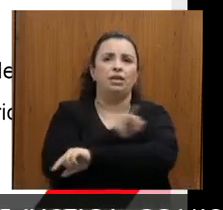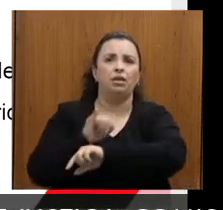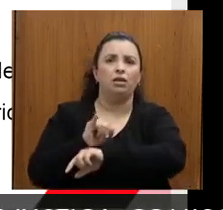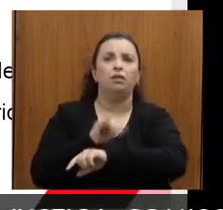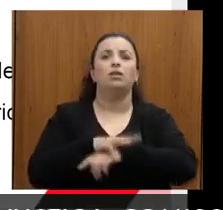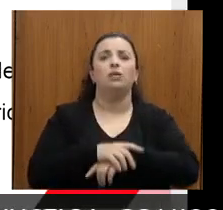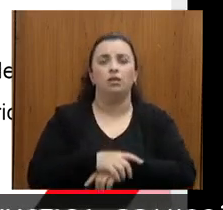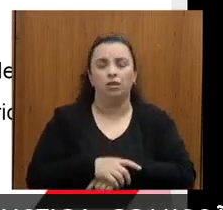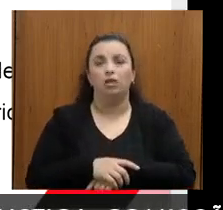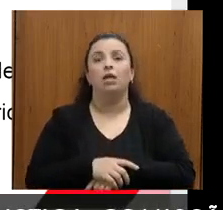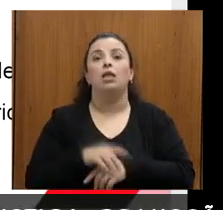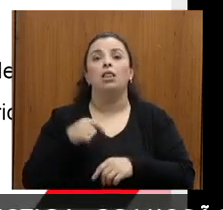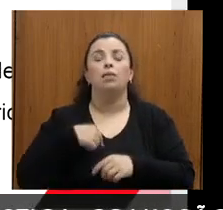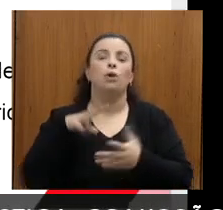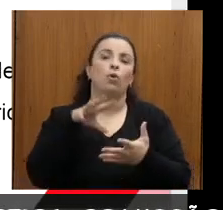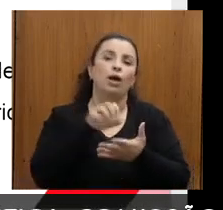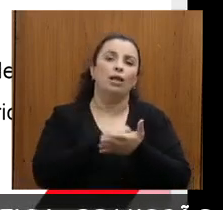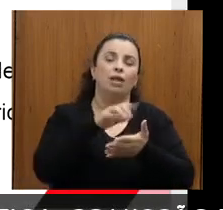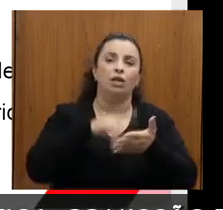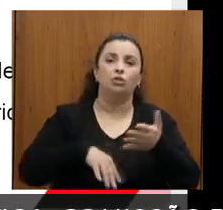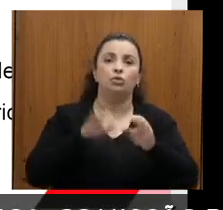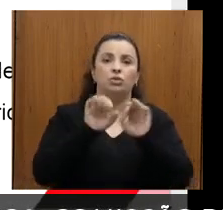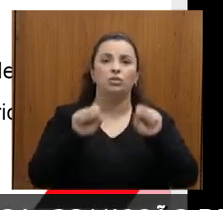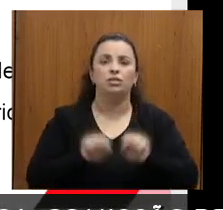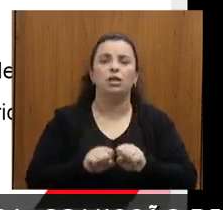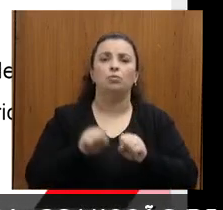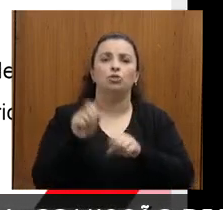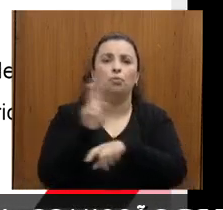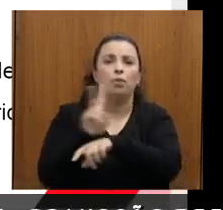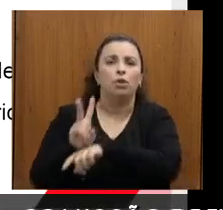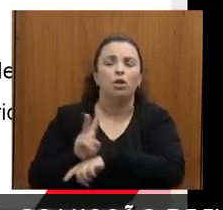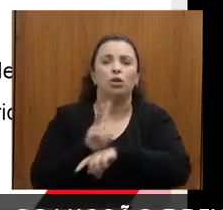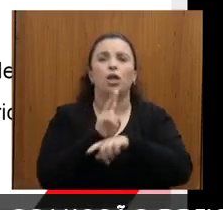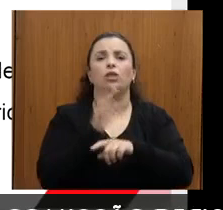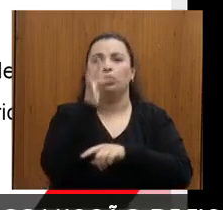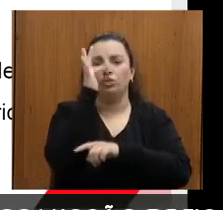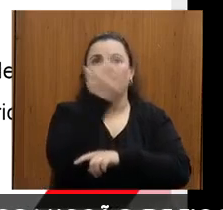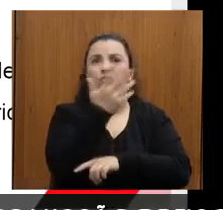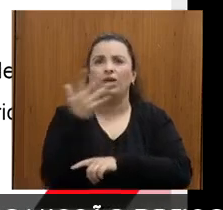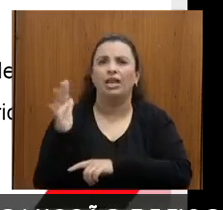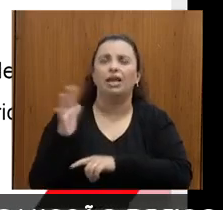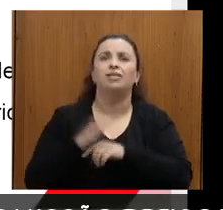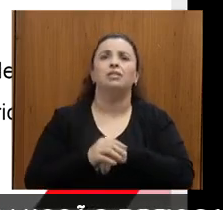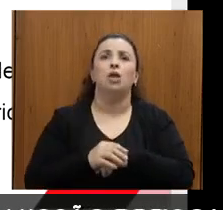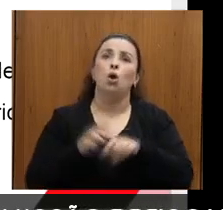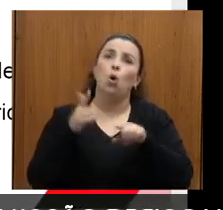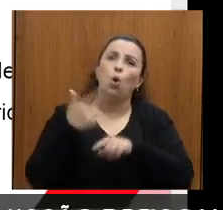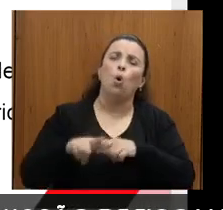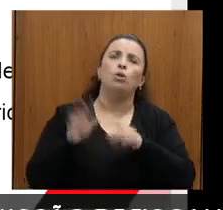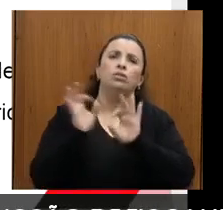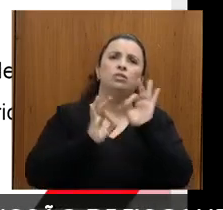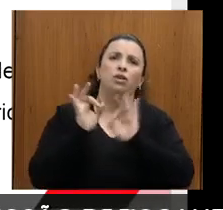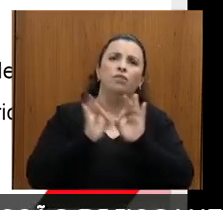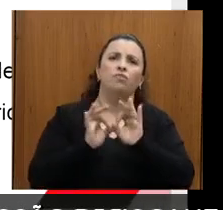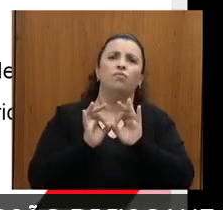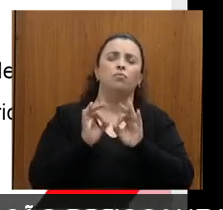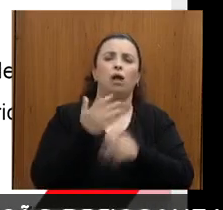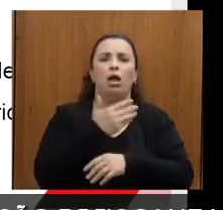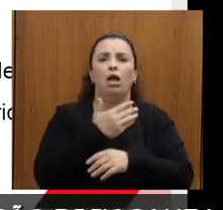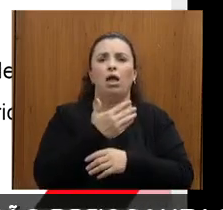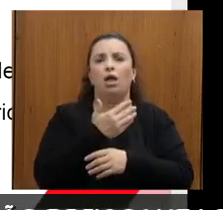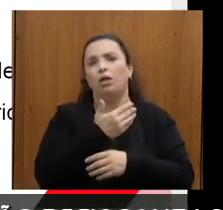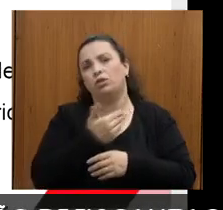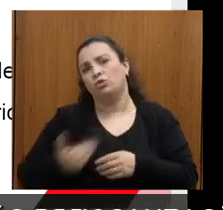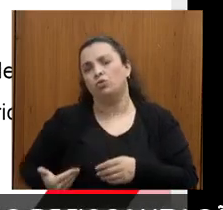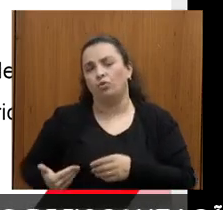plantio no sistema MG Floresta e os primeiros nós da rede mineira de blockchain para serviços de governo. Então, Minas Gerais foi o